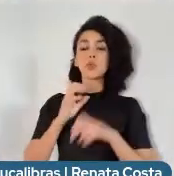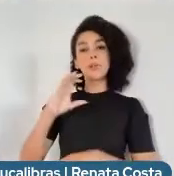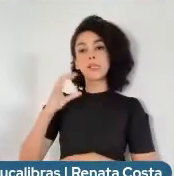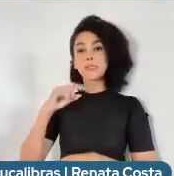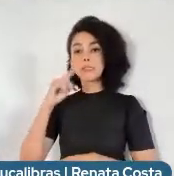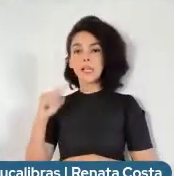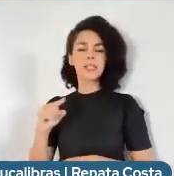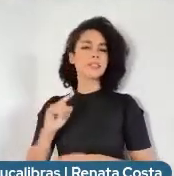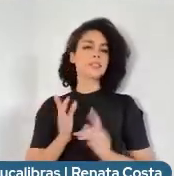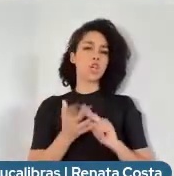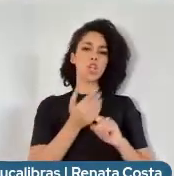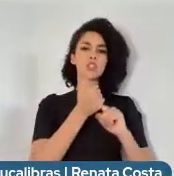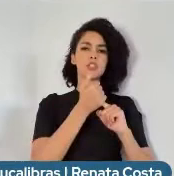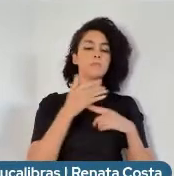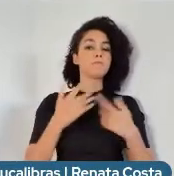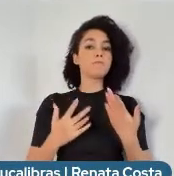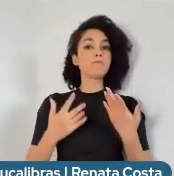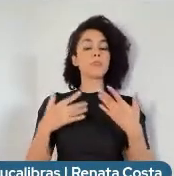FUSH, enfim, foram